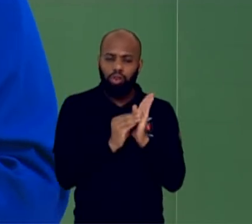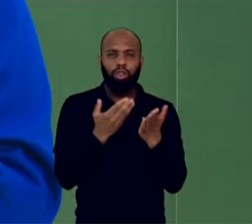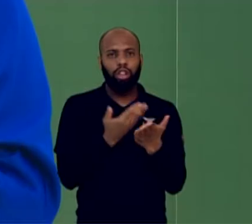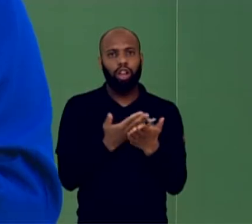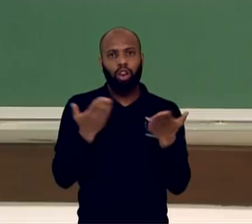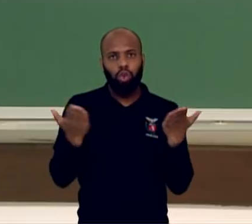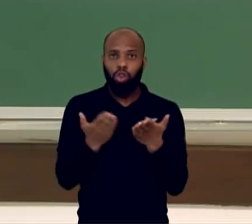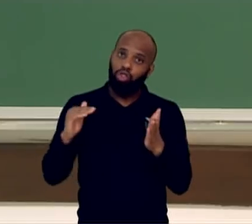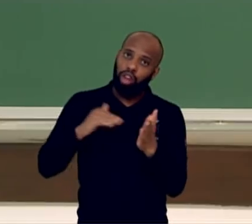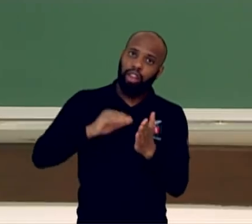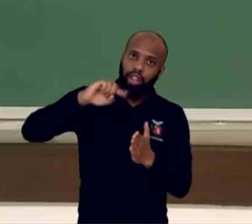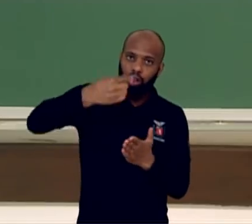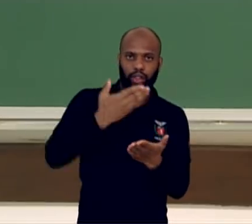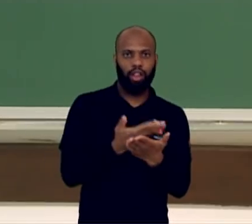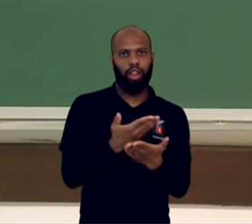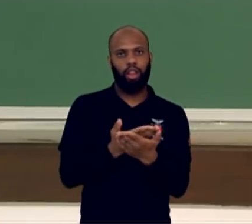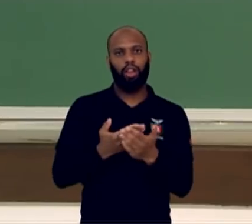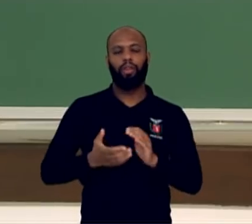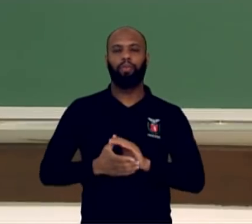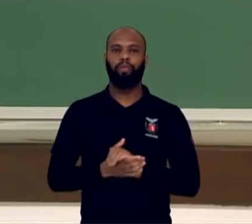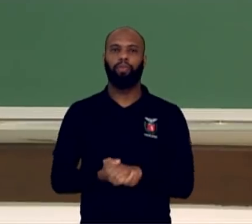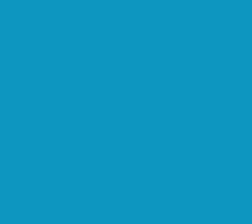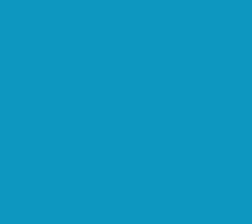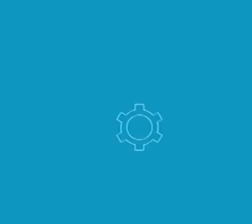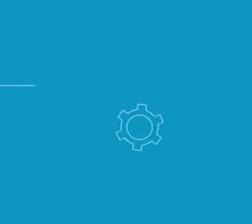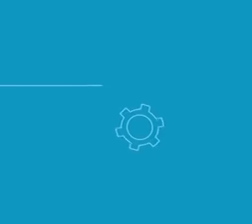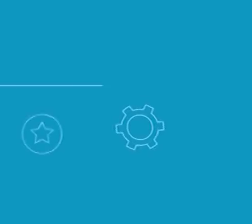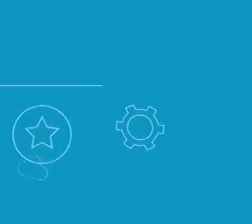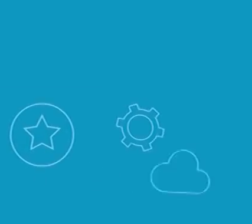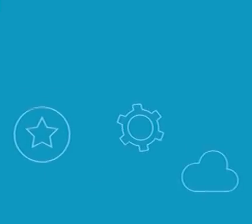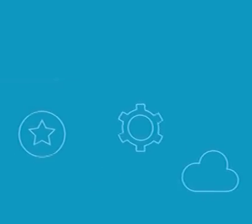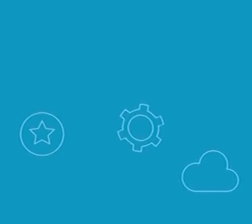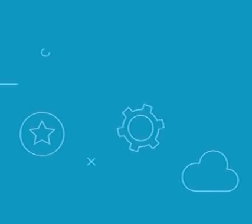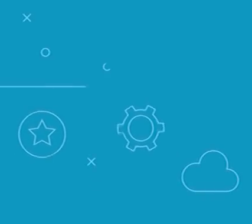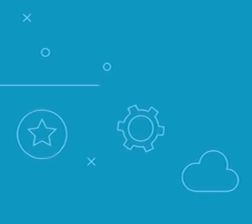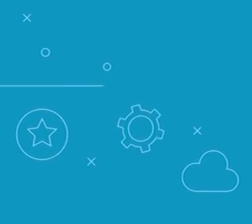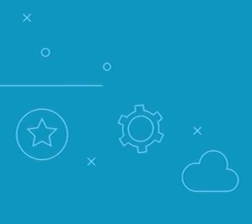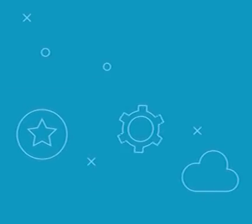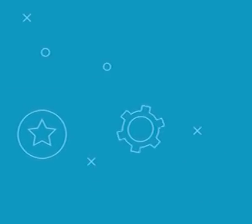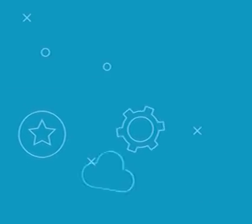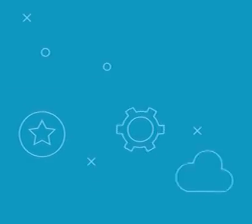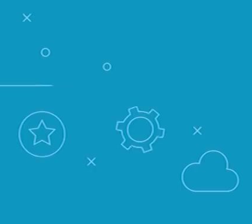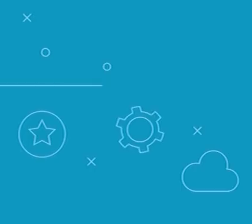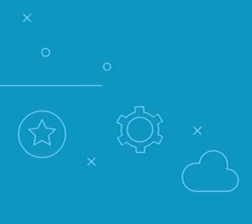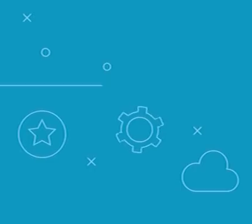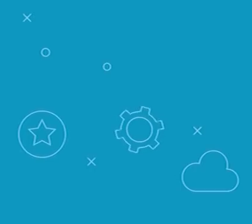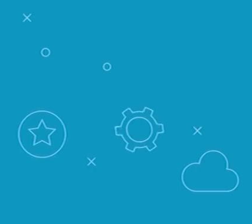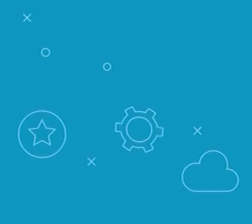aula e até mais!